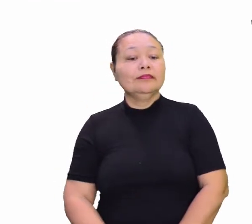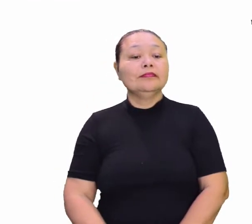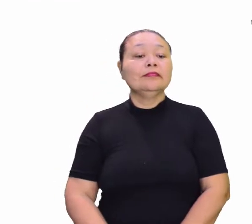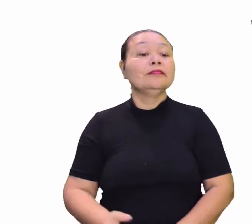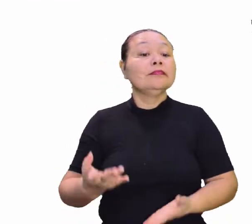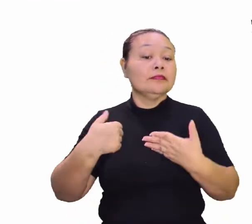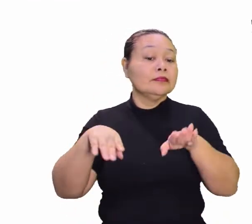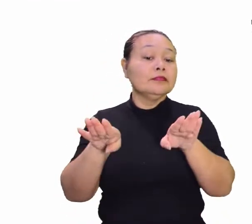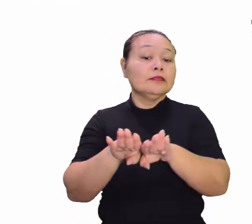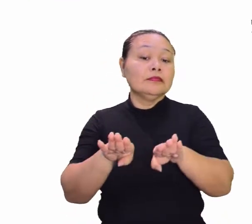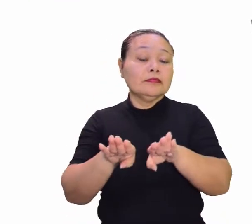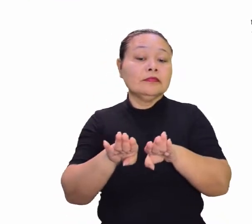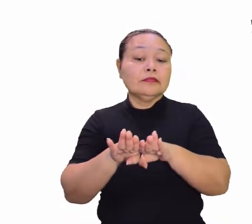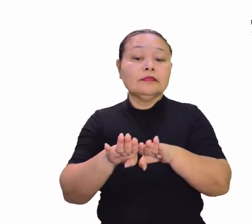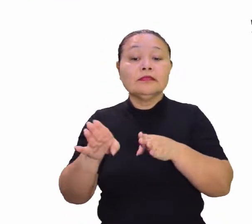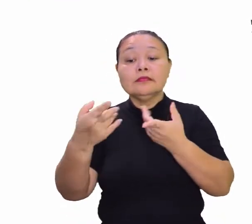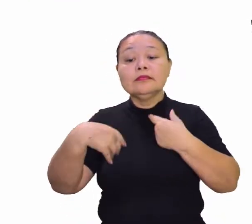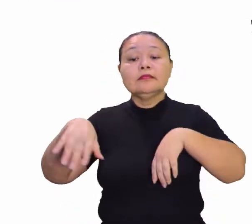Que também